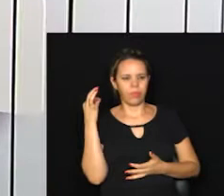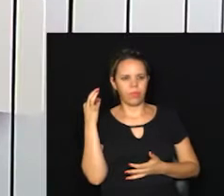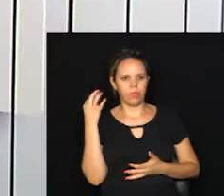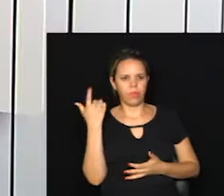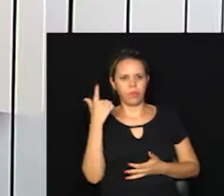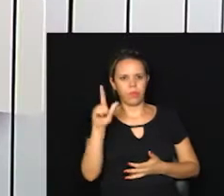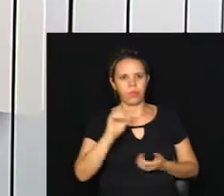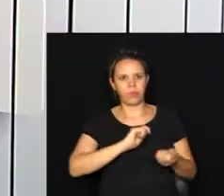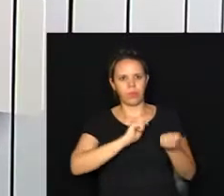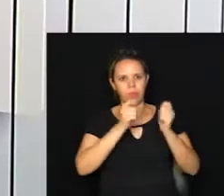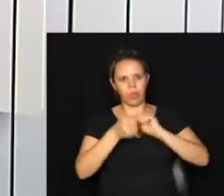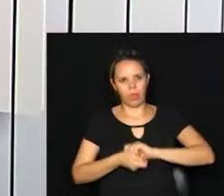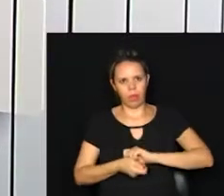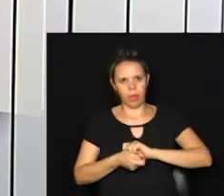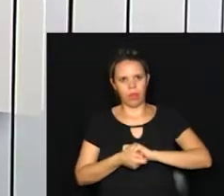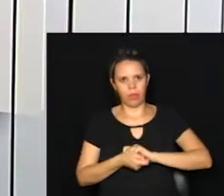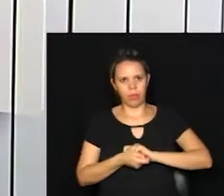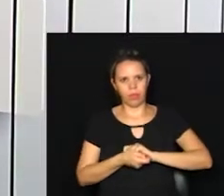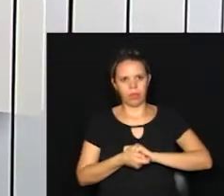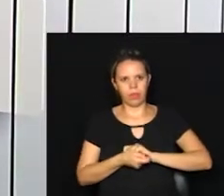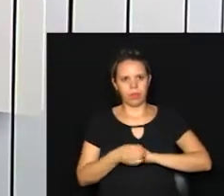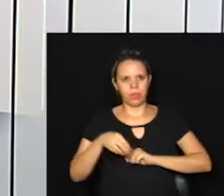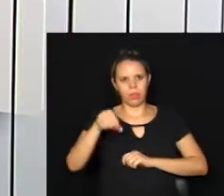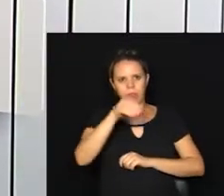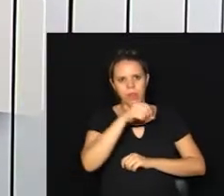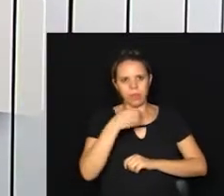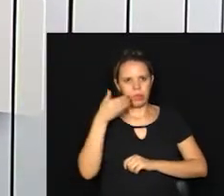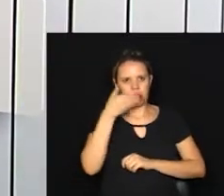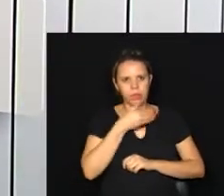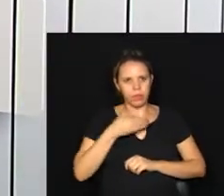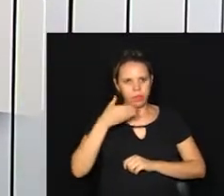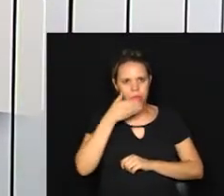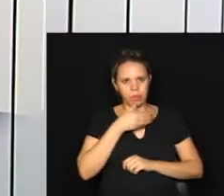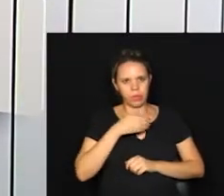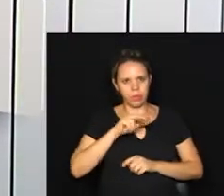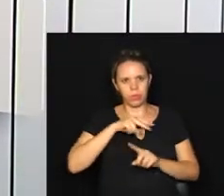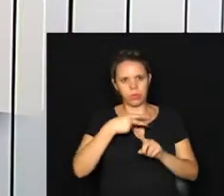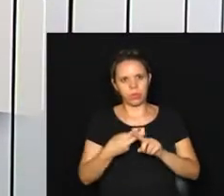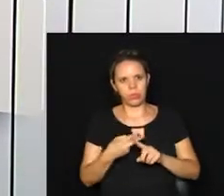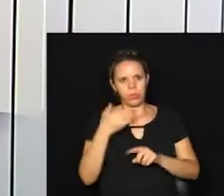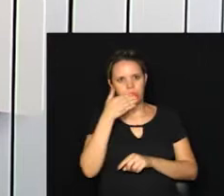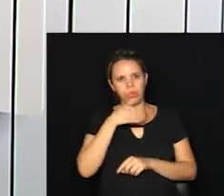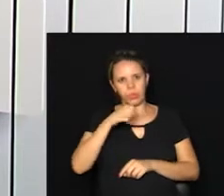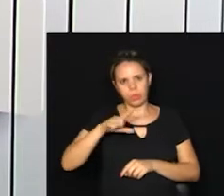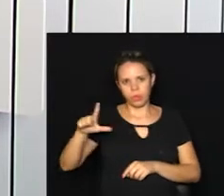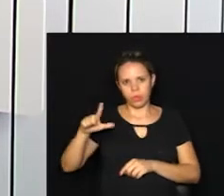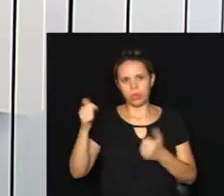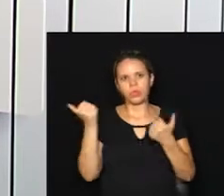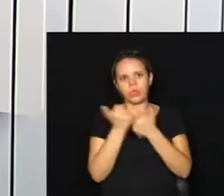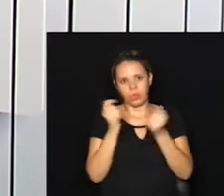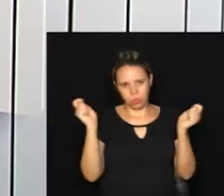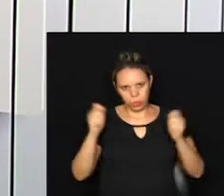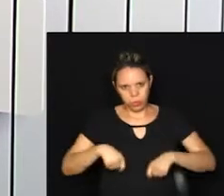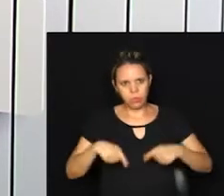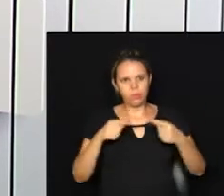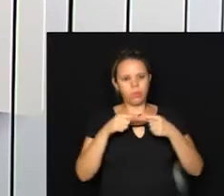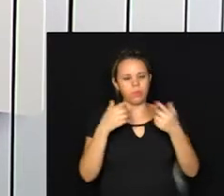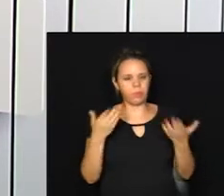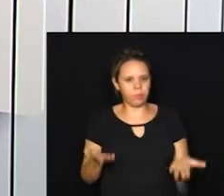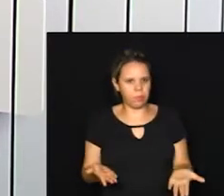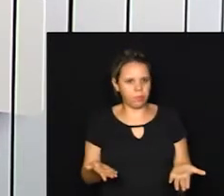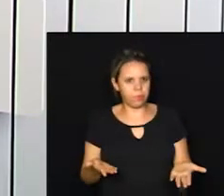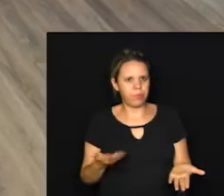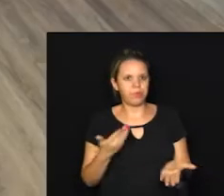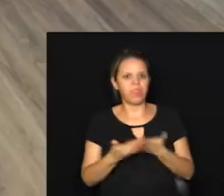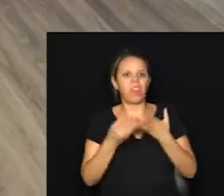Outra adaptação é adoçar com açúcar ao invés do mel. Dá certo também nessa receita ou ela já vai